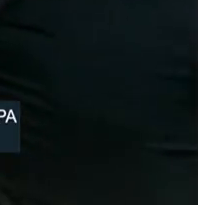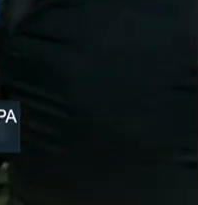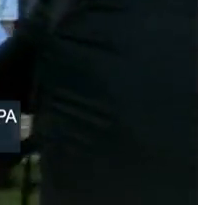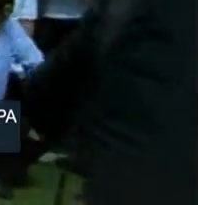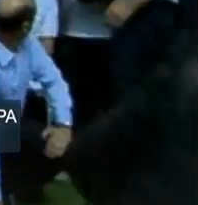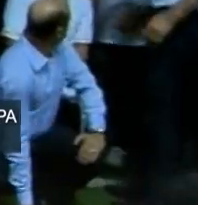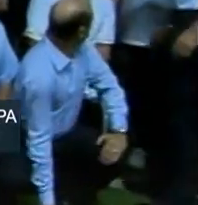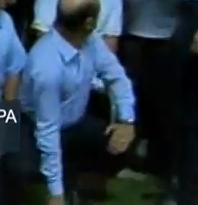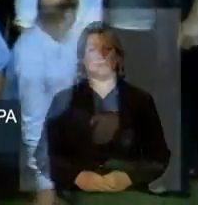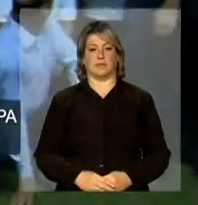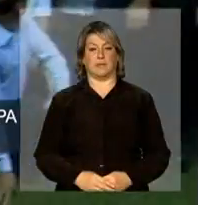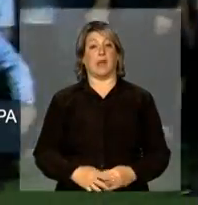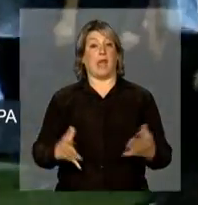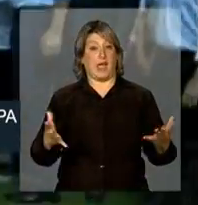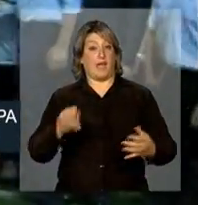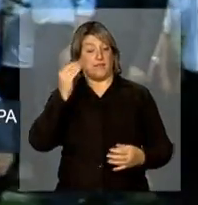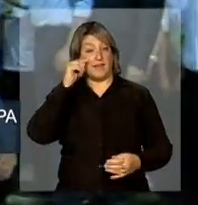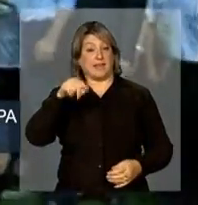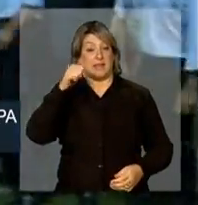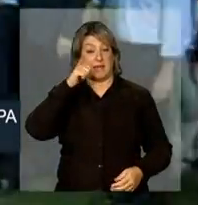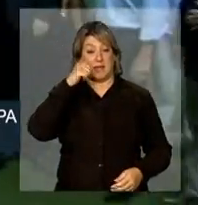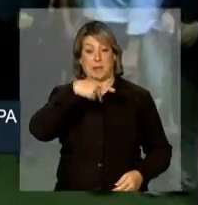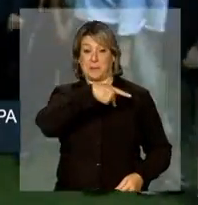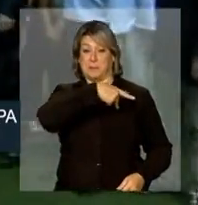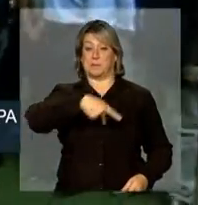Vamos ver aí a presidenta,